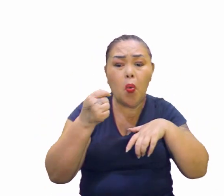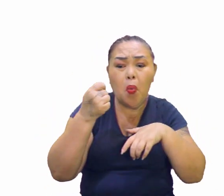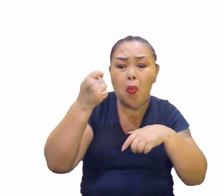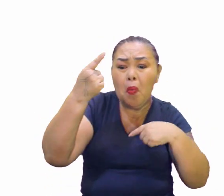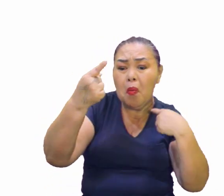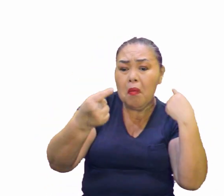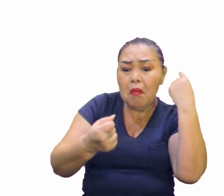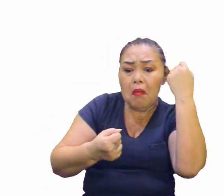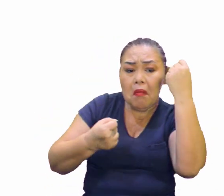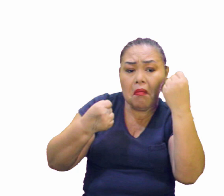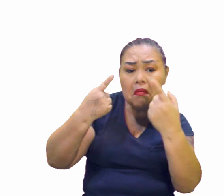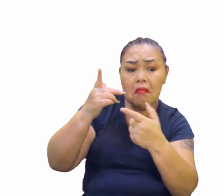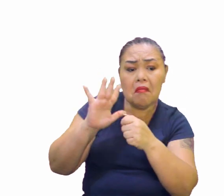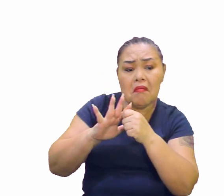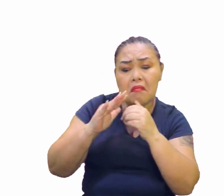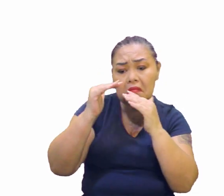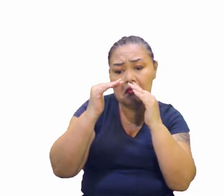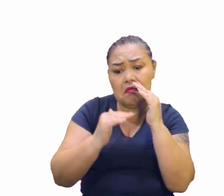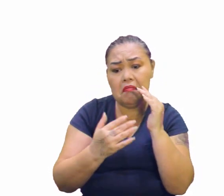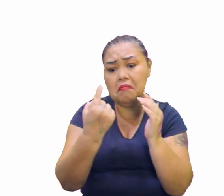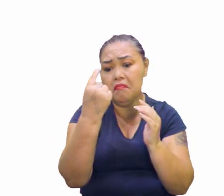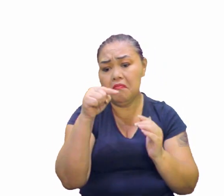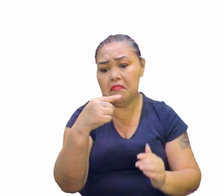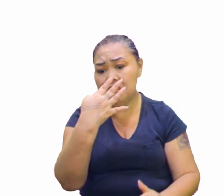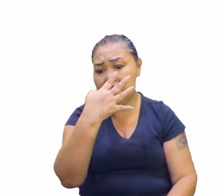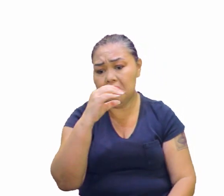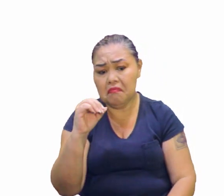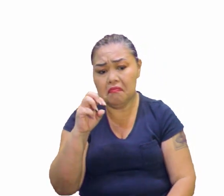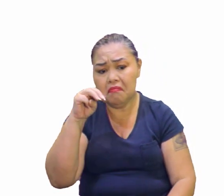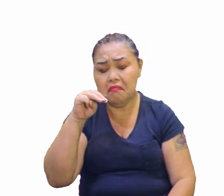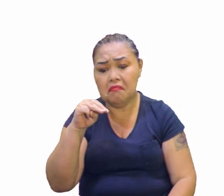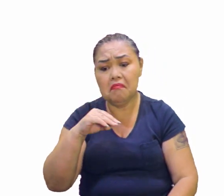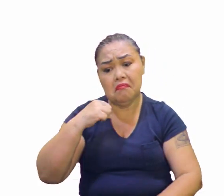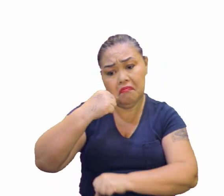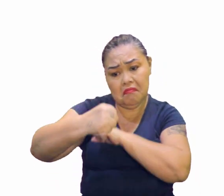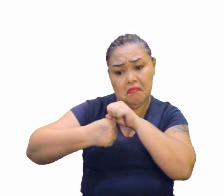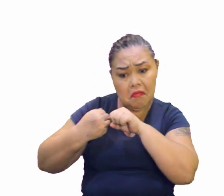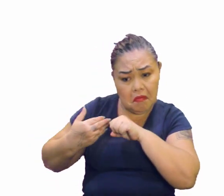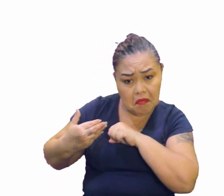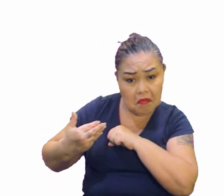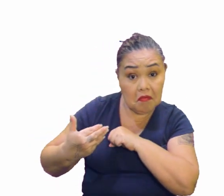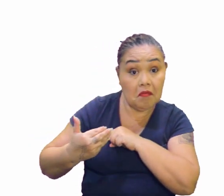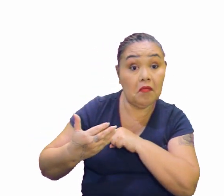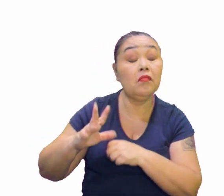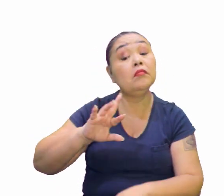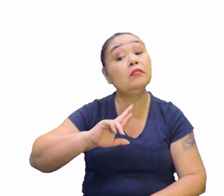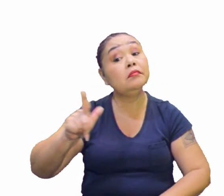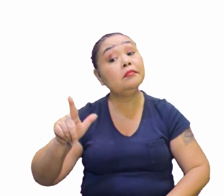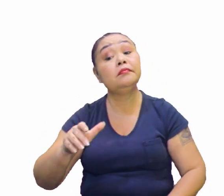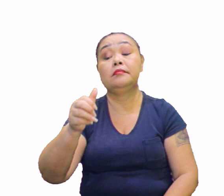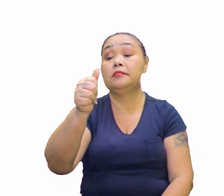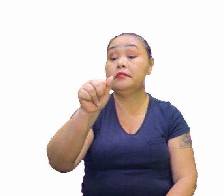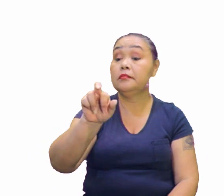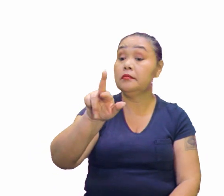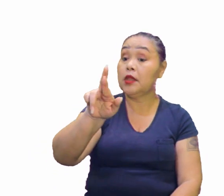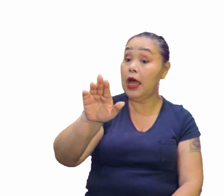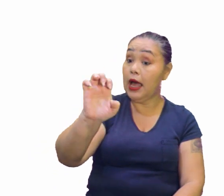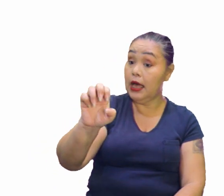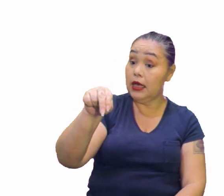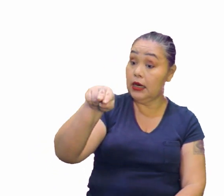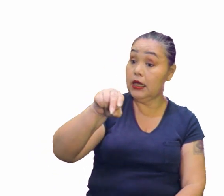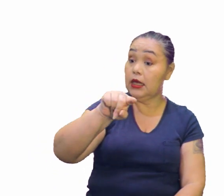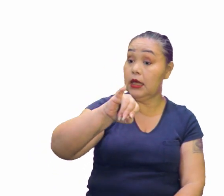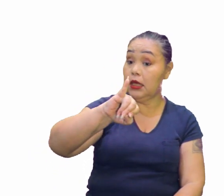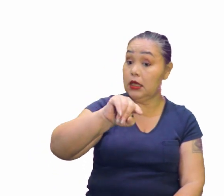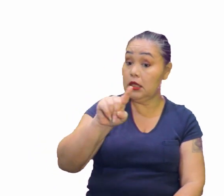baixos, geralmente inferiores a 1.400 milímetros anuais. Já a arenização